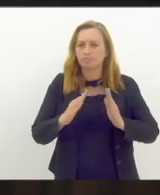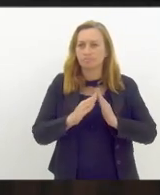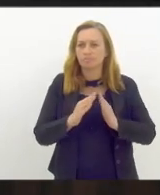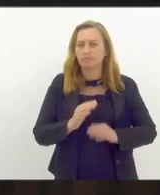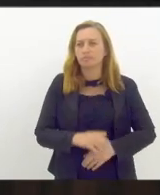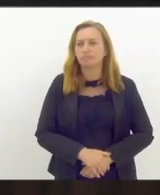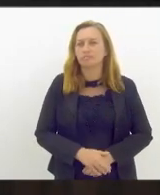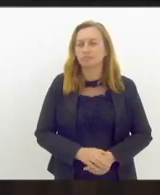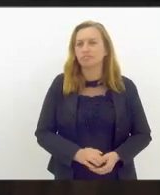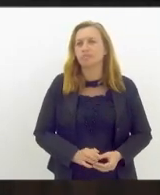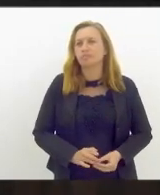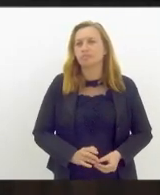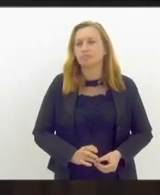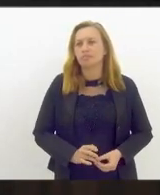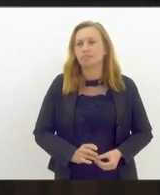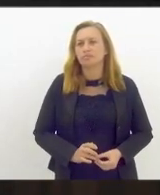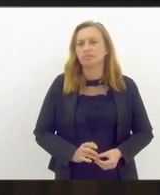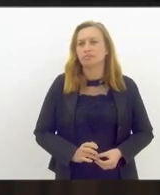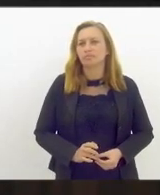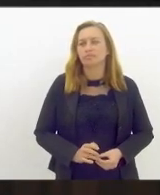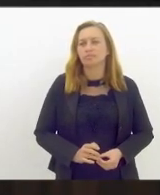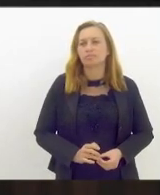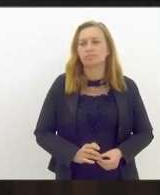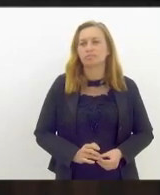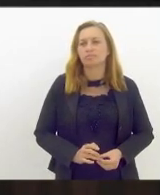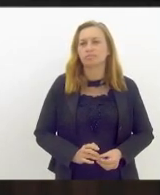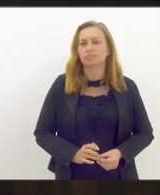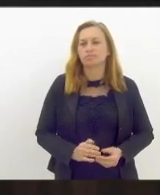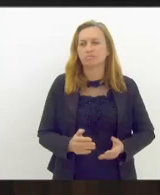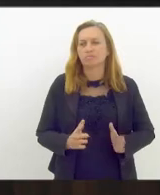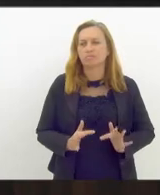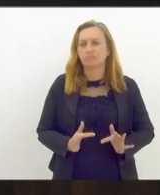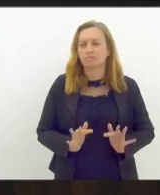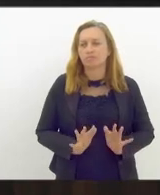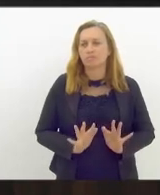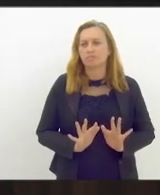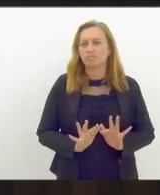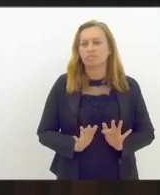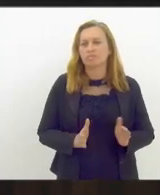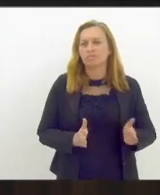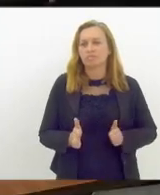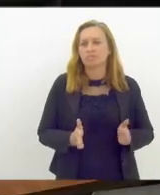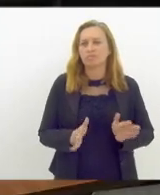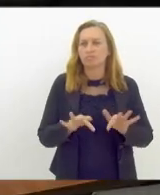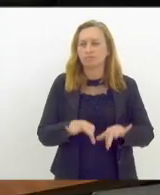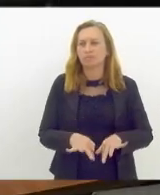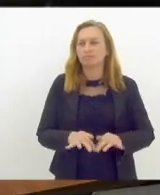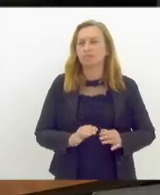minutos no tempo regimental do nosso expediente final.